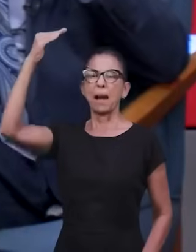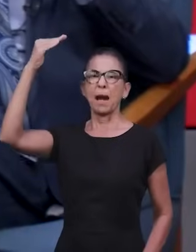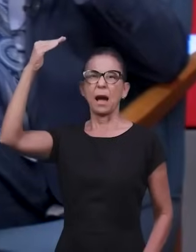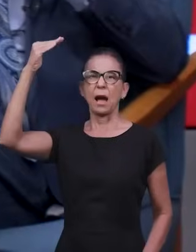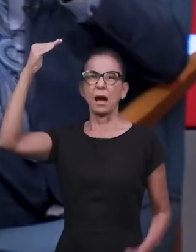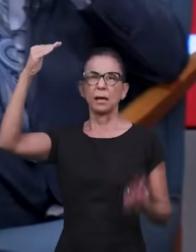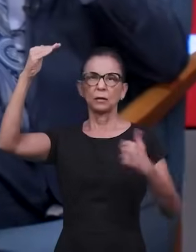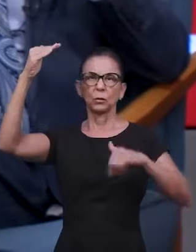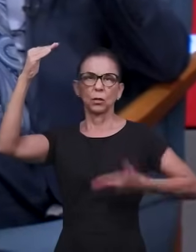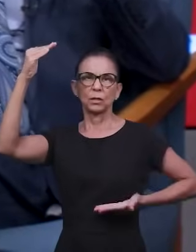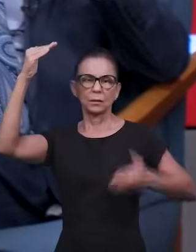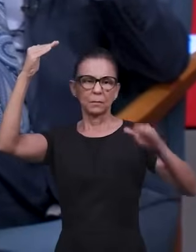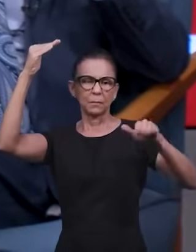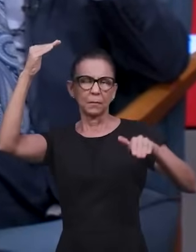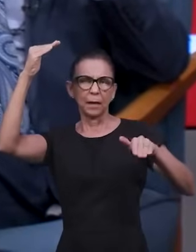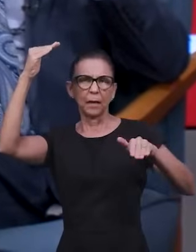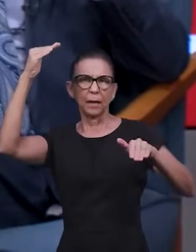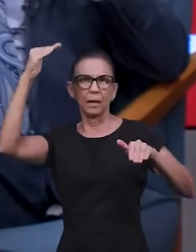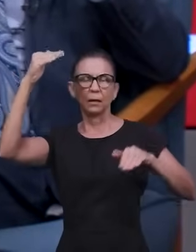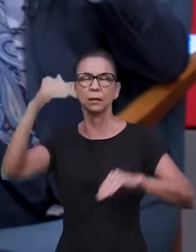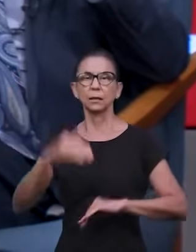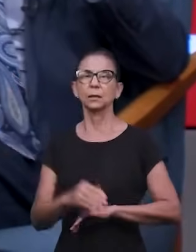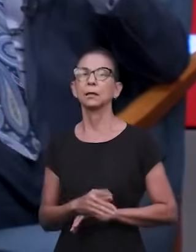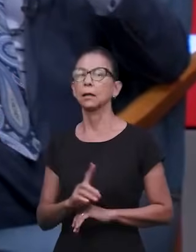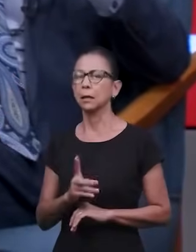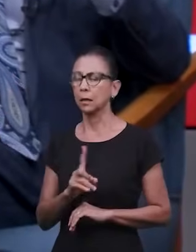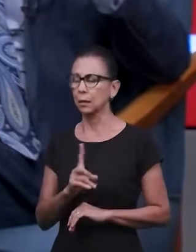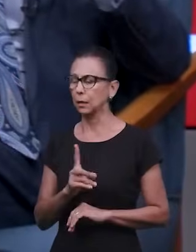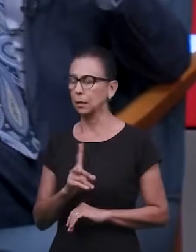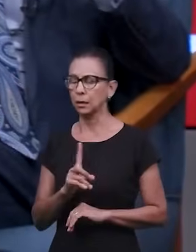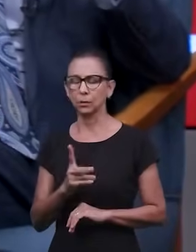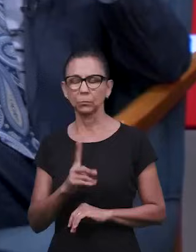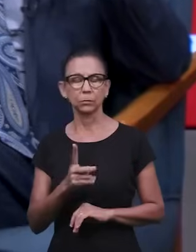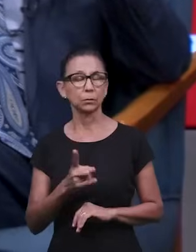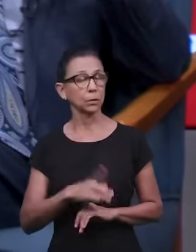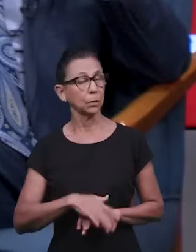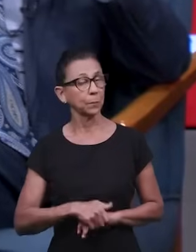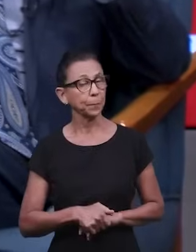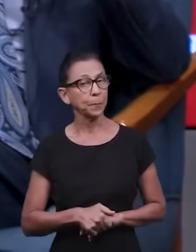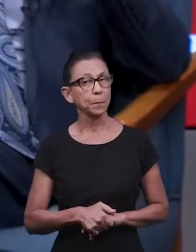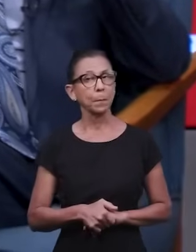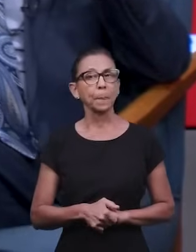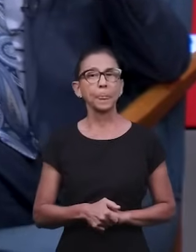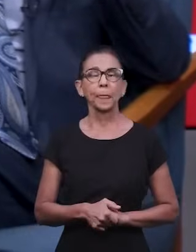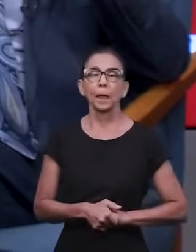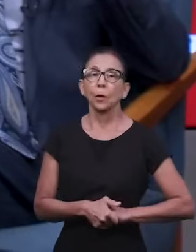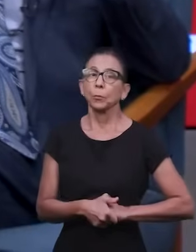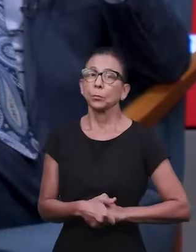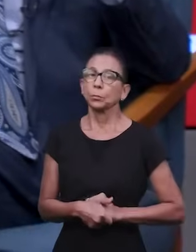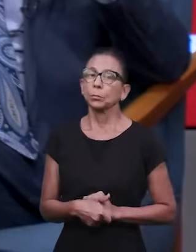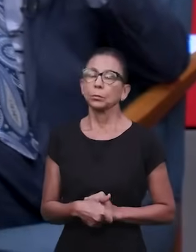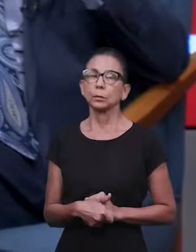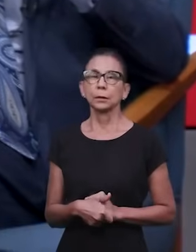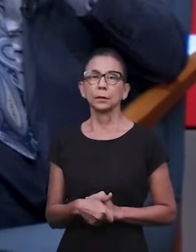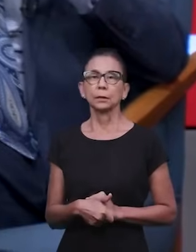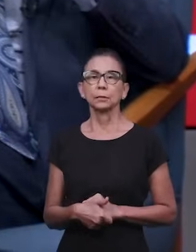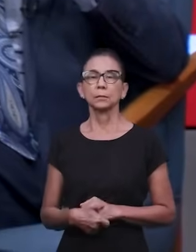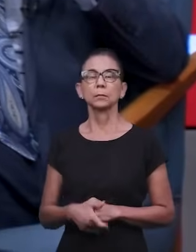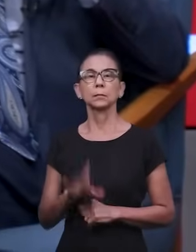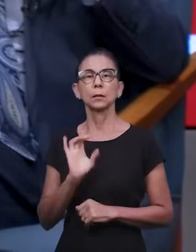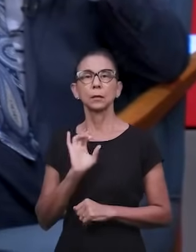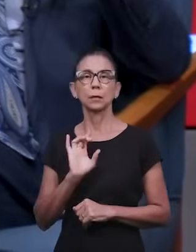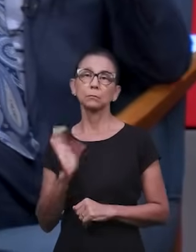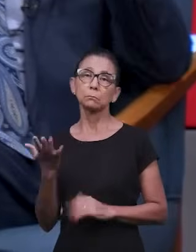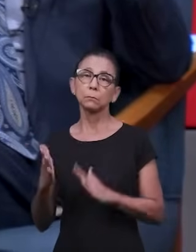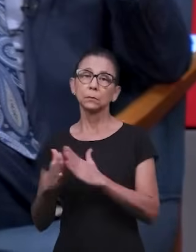porque quando nós abordamos a igreja como o corpo nós não falamos nós não falamos de outra coisa a não ser de função